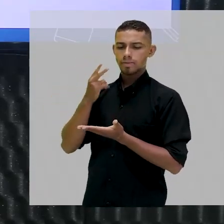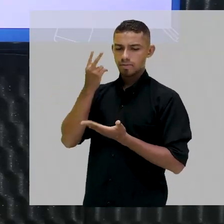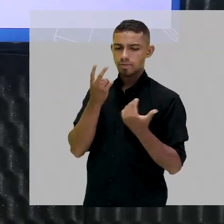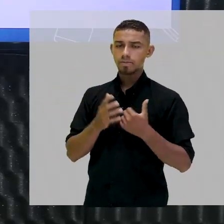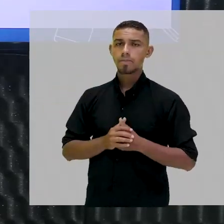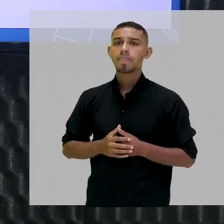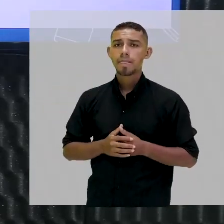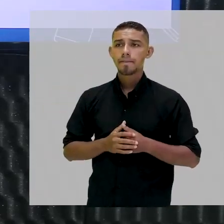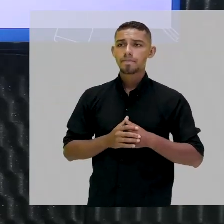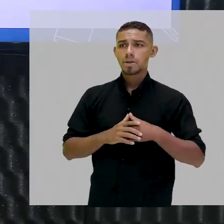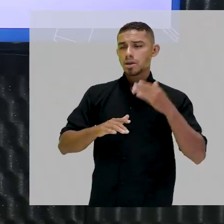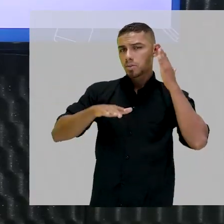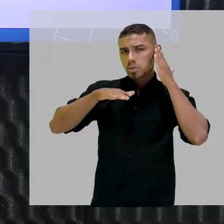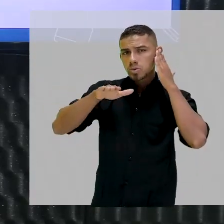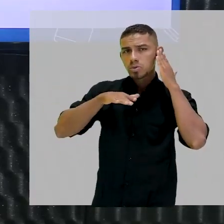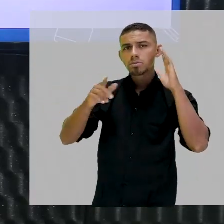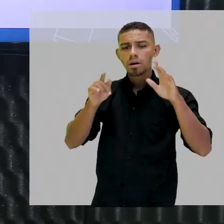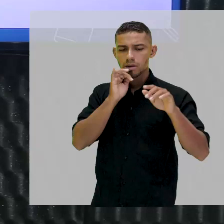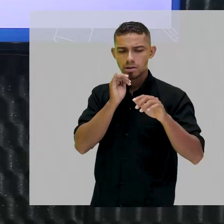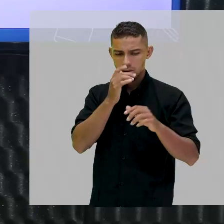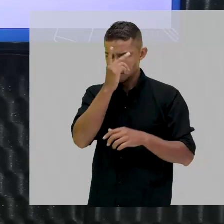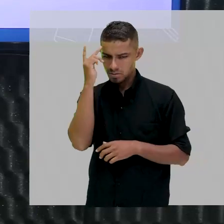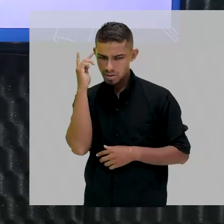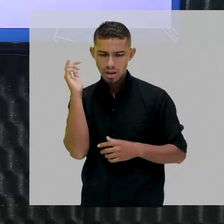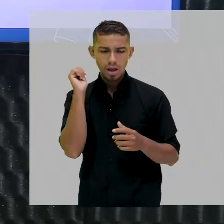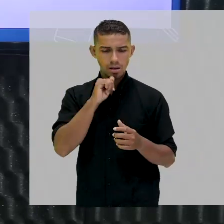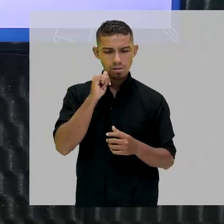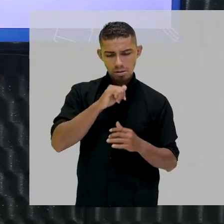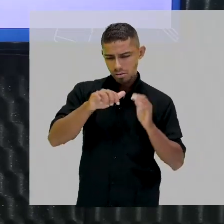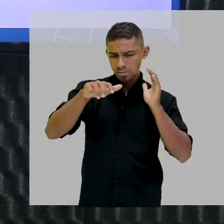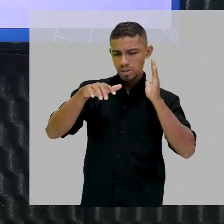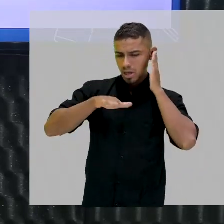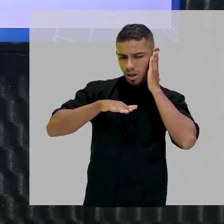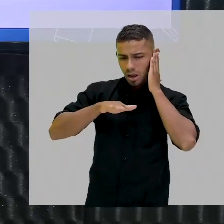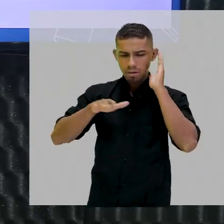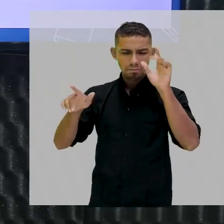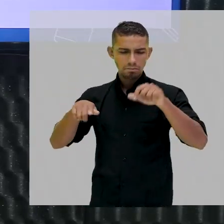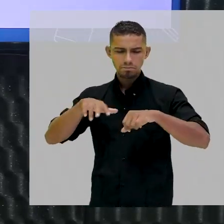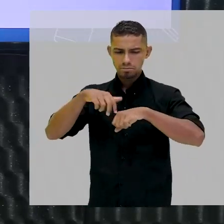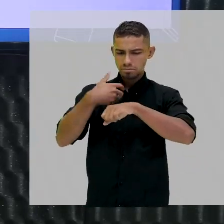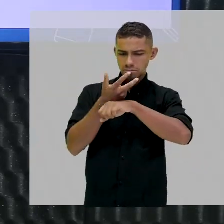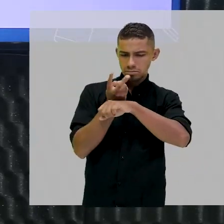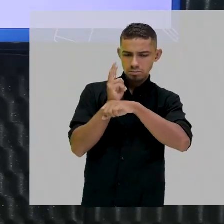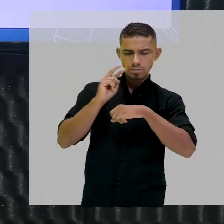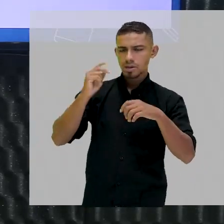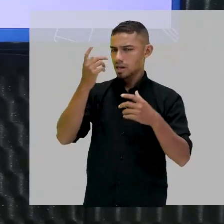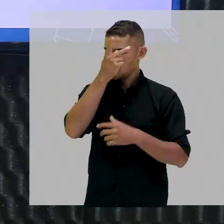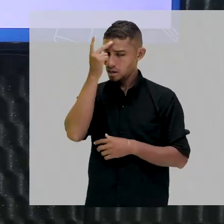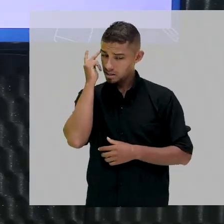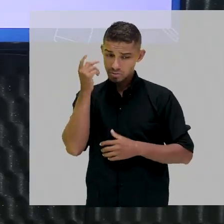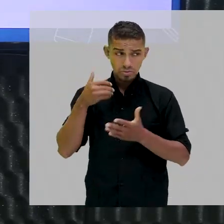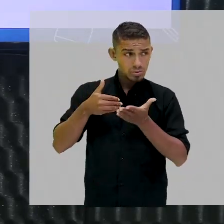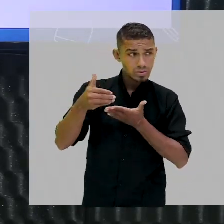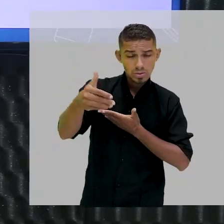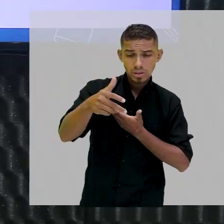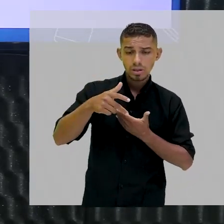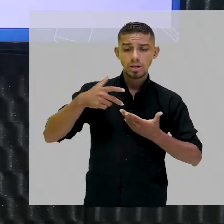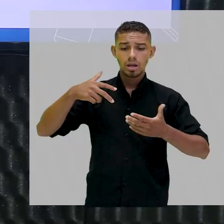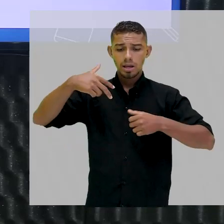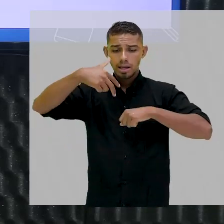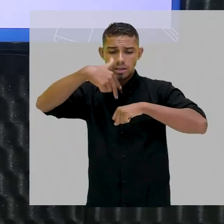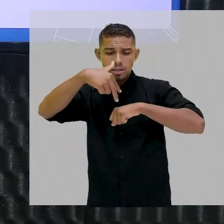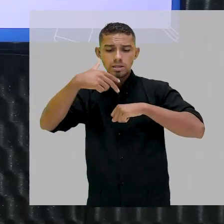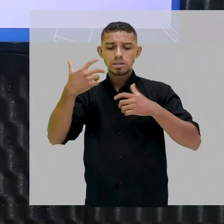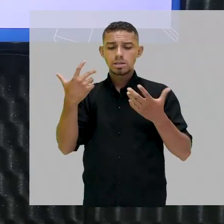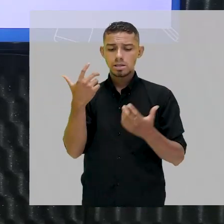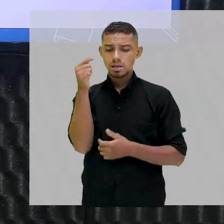big girls, vocês vão ver daqui a pouco, que são mais conservadores, as pessoas que iniciaram ali o movimento hip